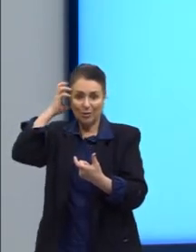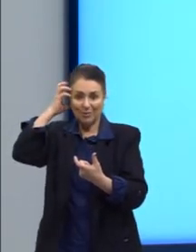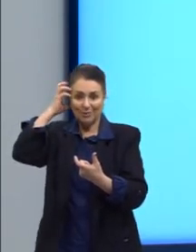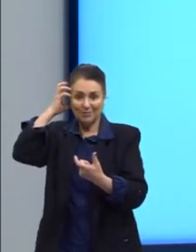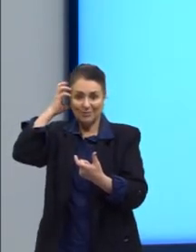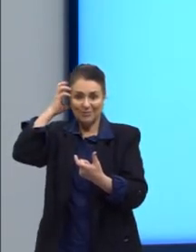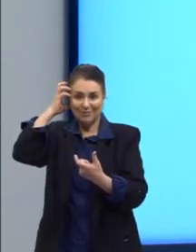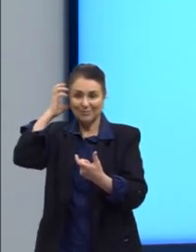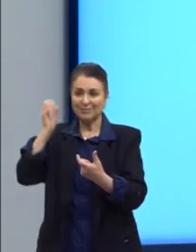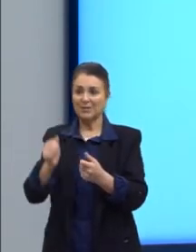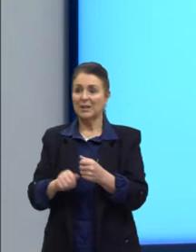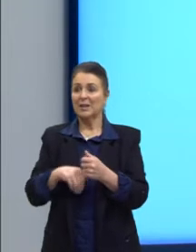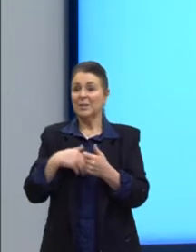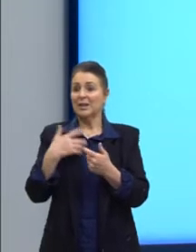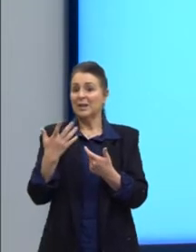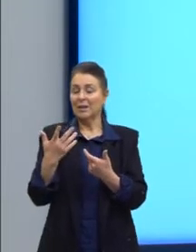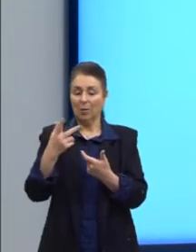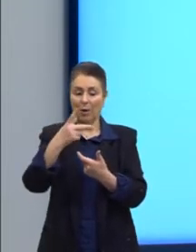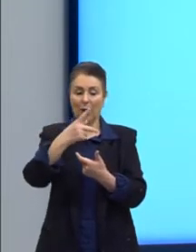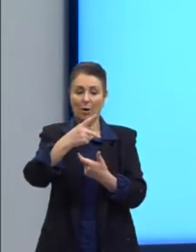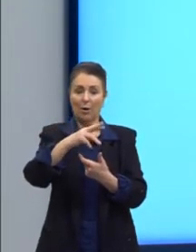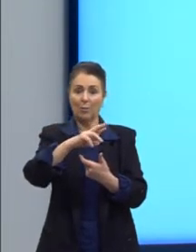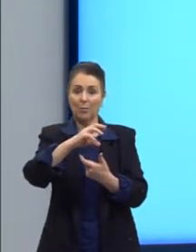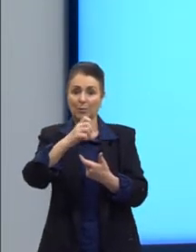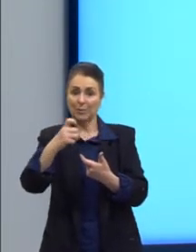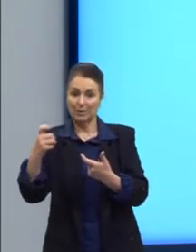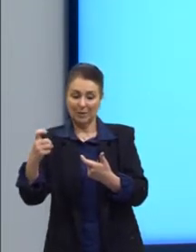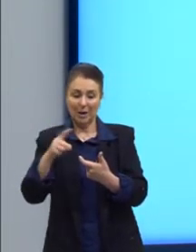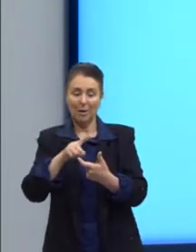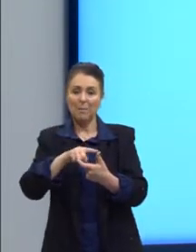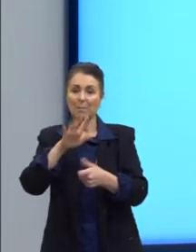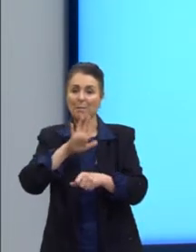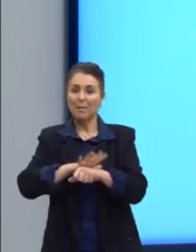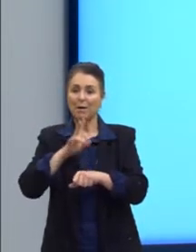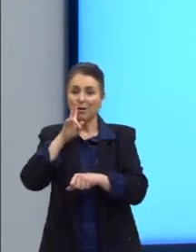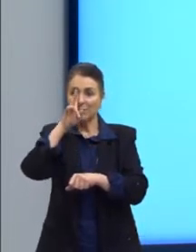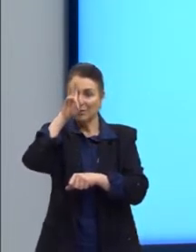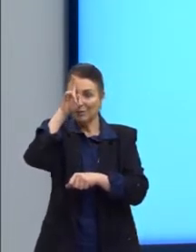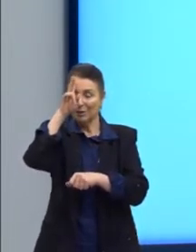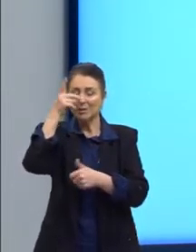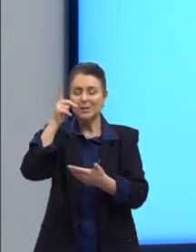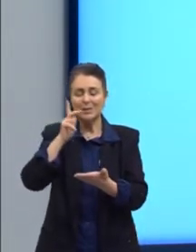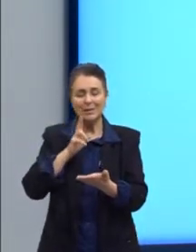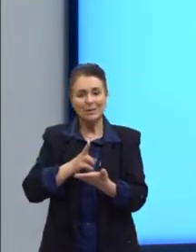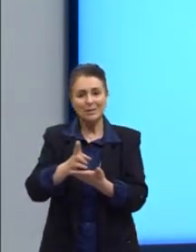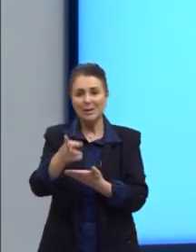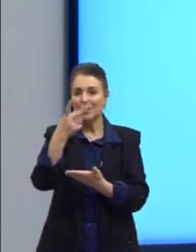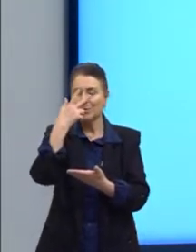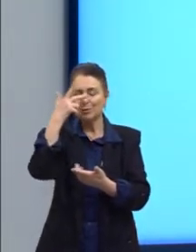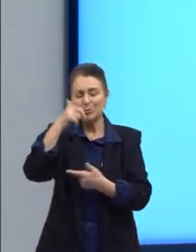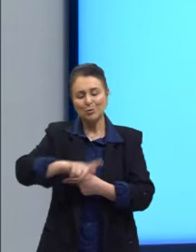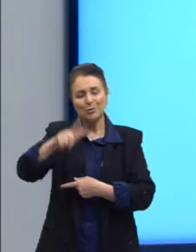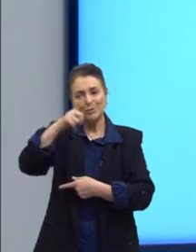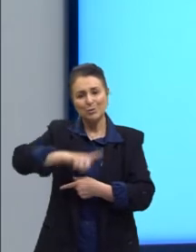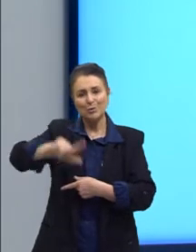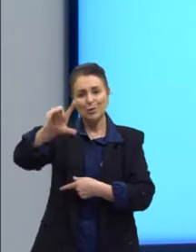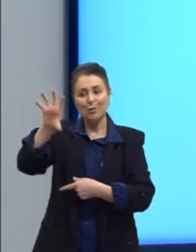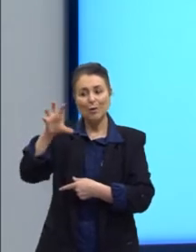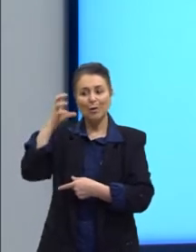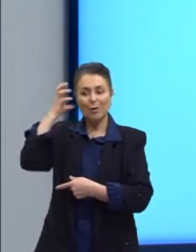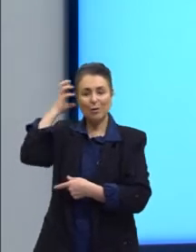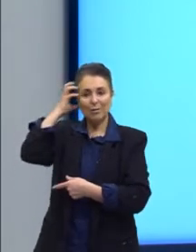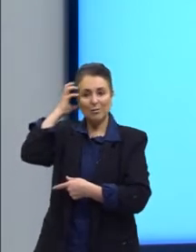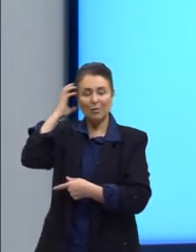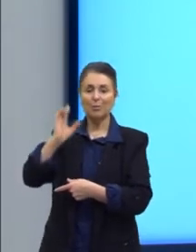do verso é um aqui essa marca são sempre repetida com relação ao som